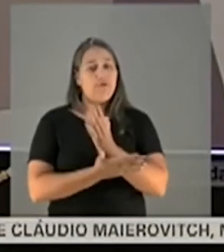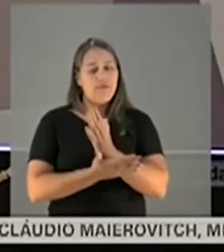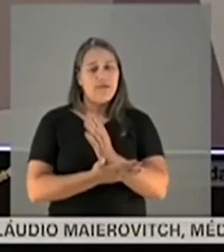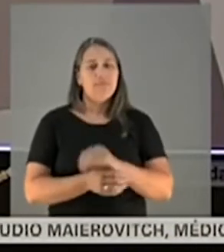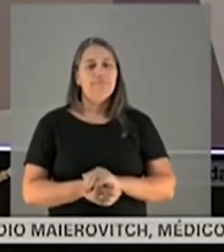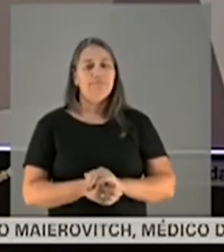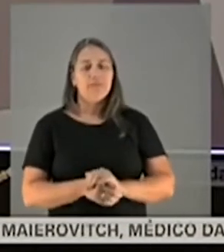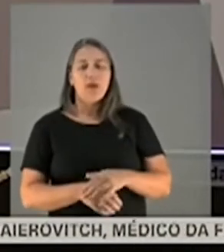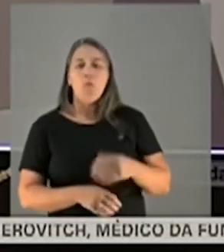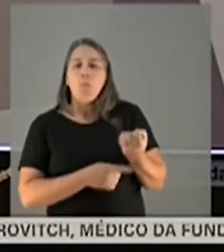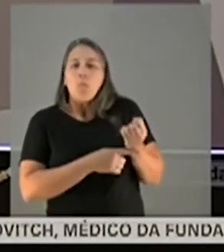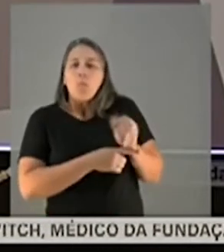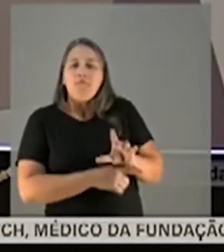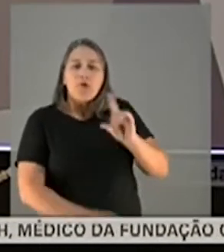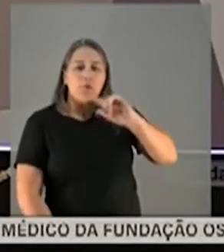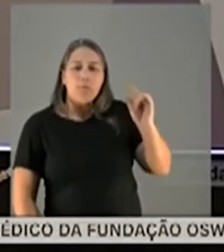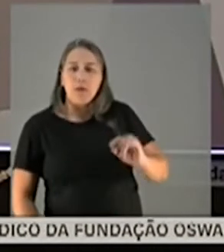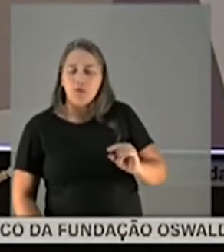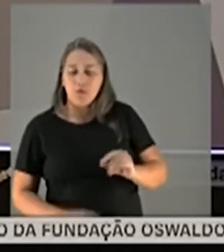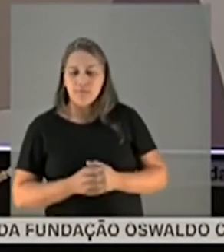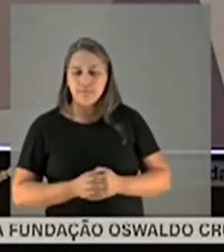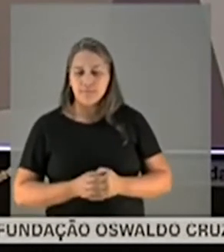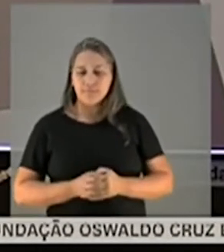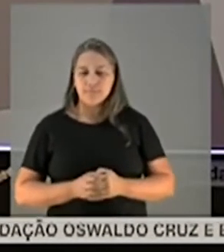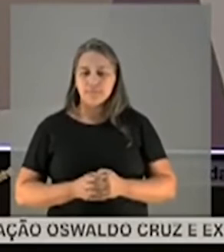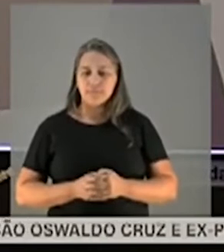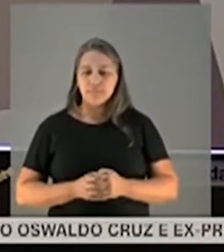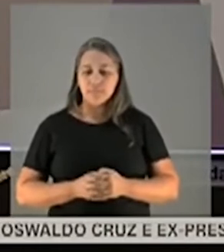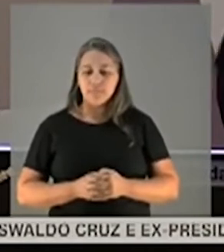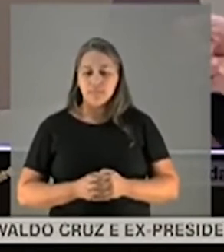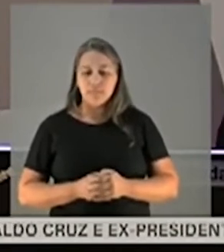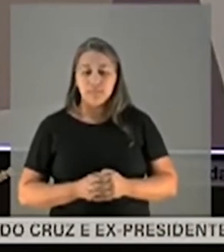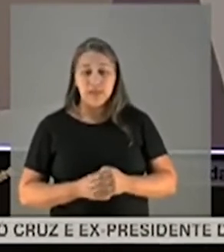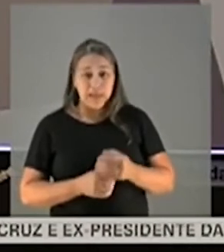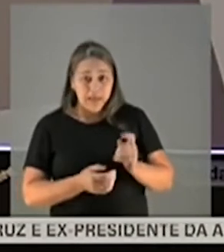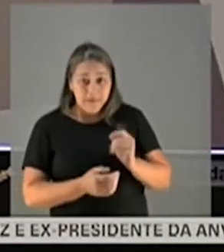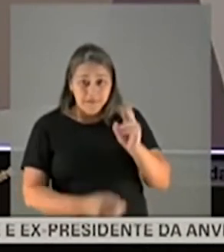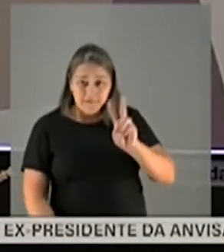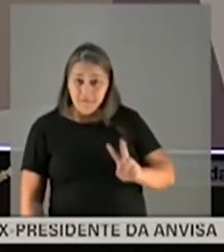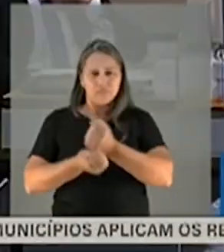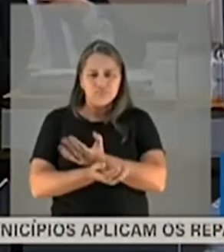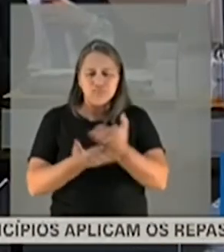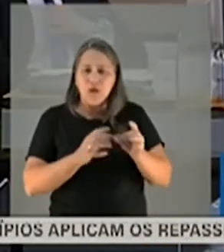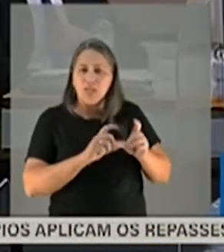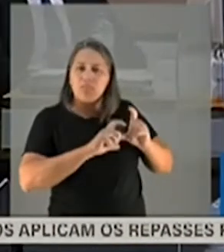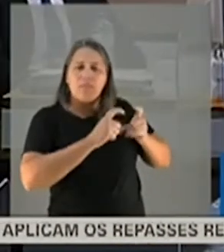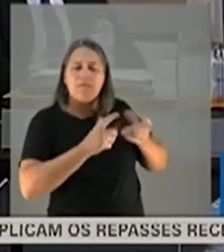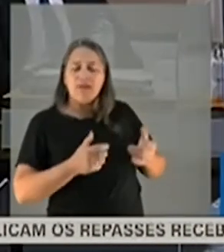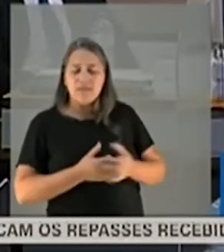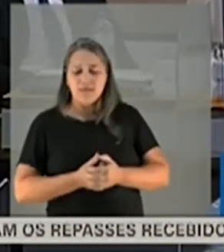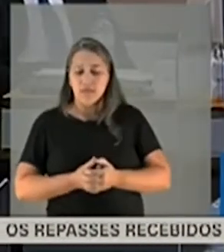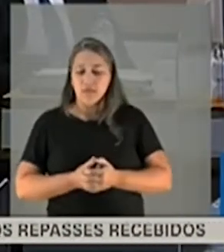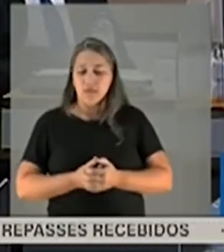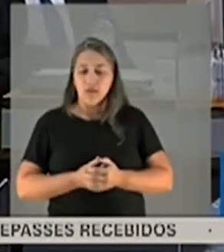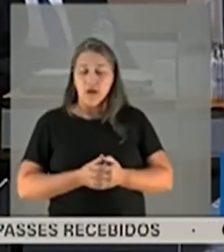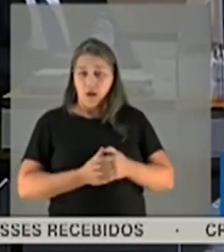eficácia menor, e com um preço maior que todas as outras vacinas. Que e tem, a vacina